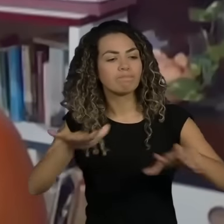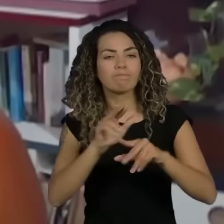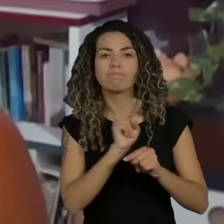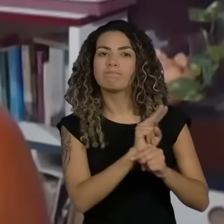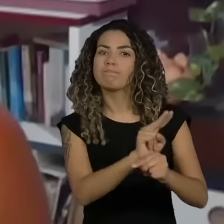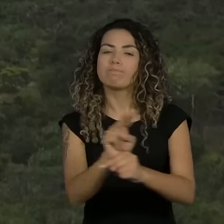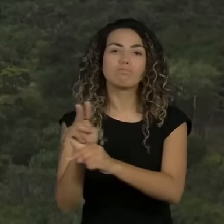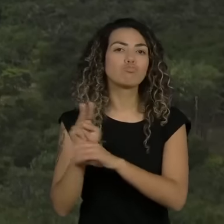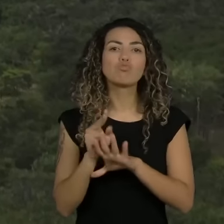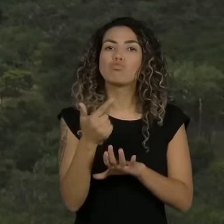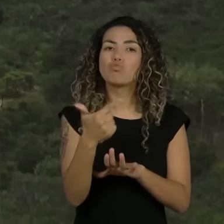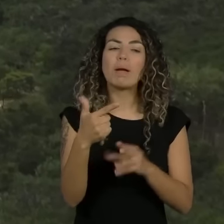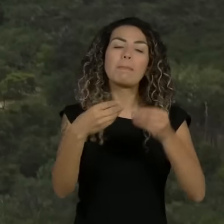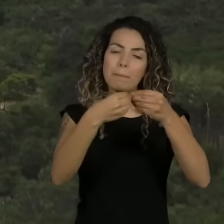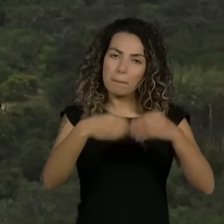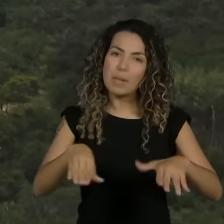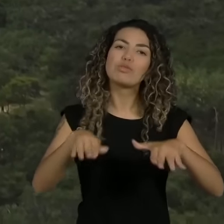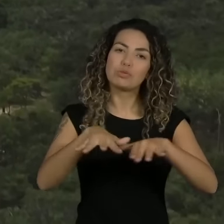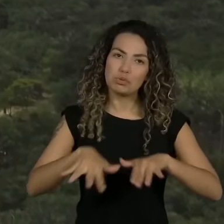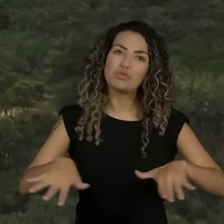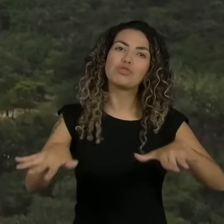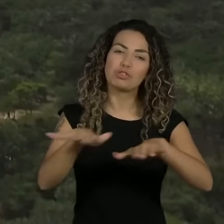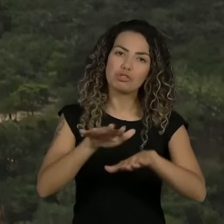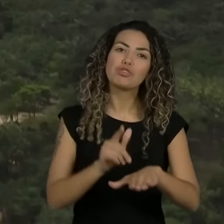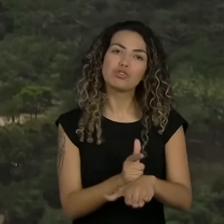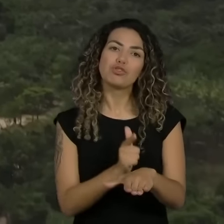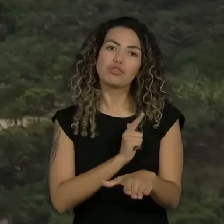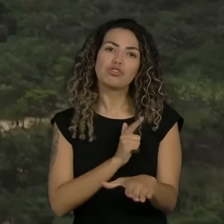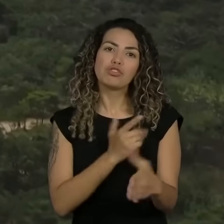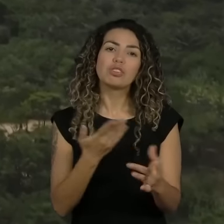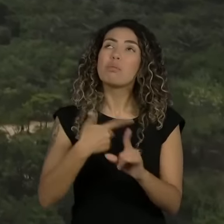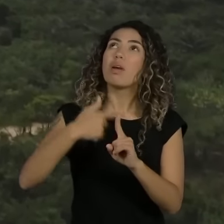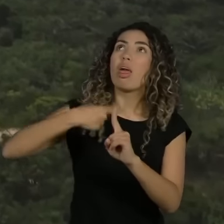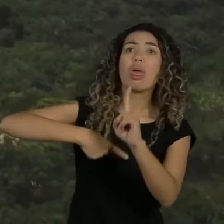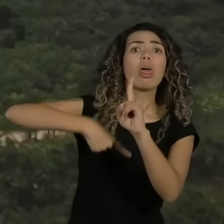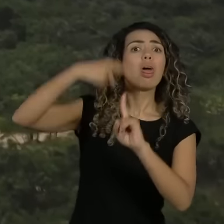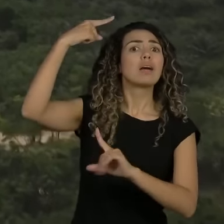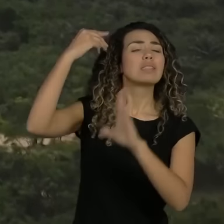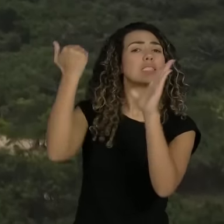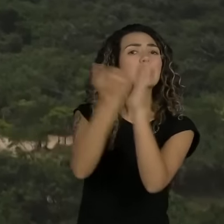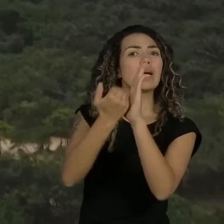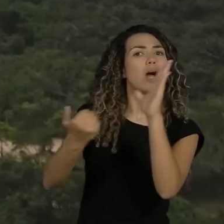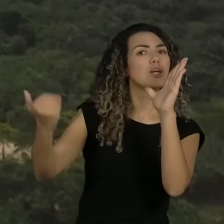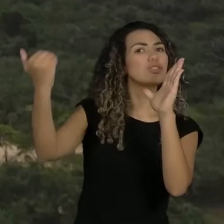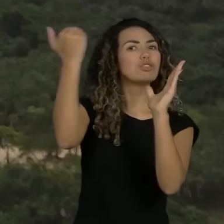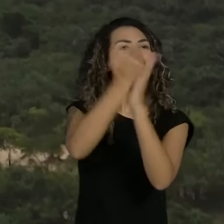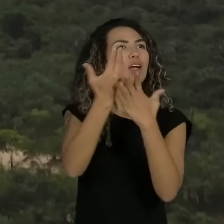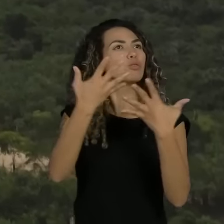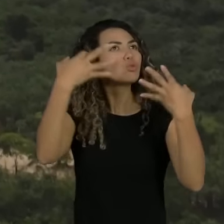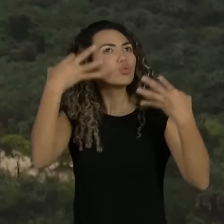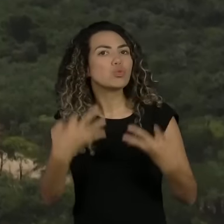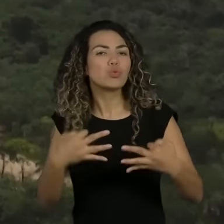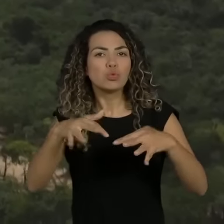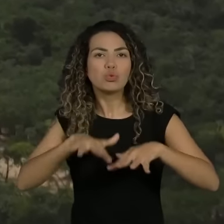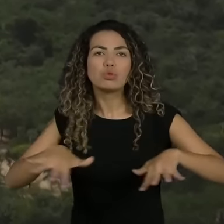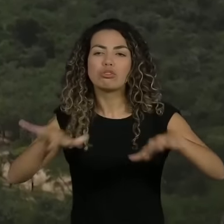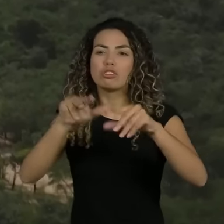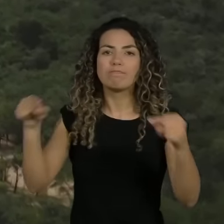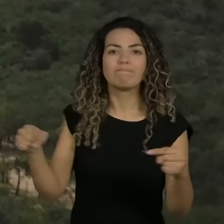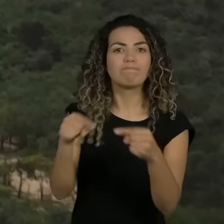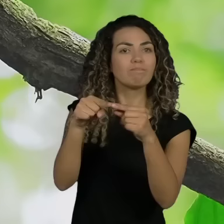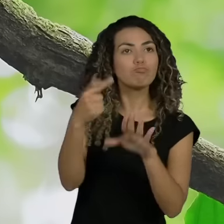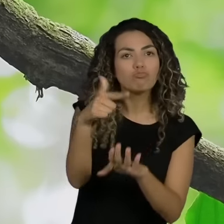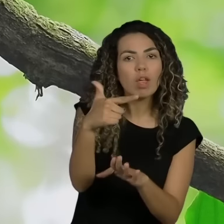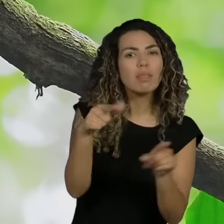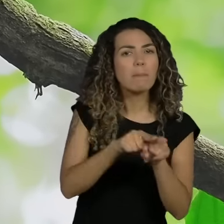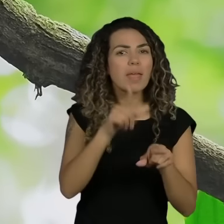para a reprodução. A falta da condição de uma temperatura adequada, da quantidade de água